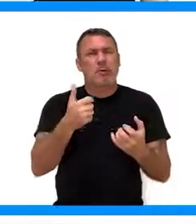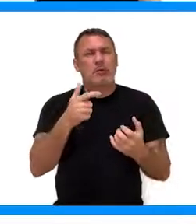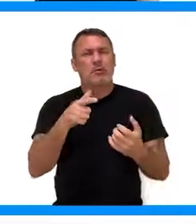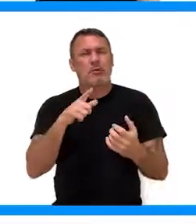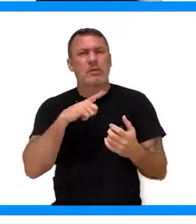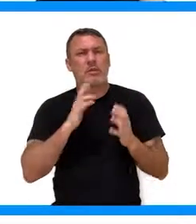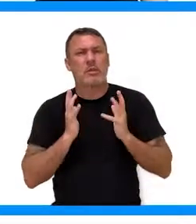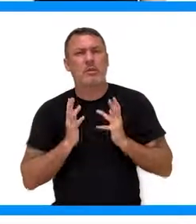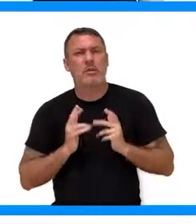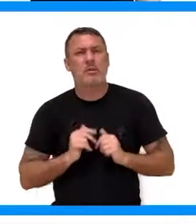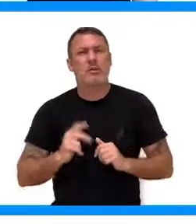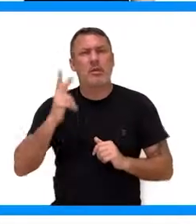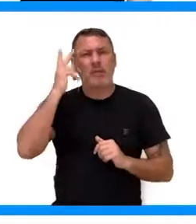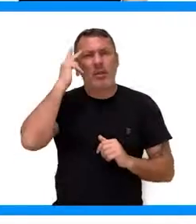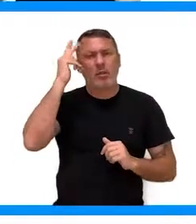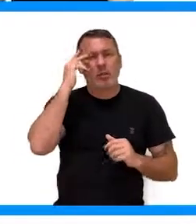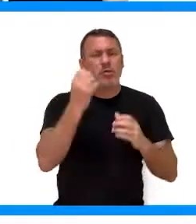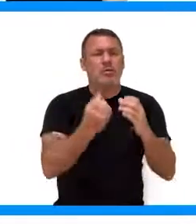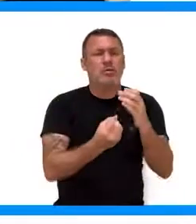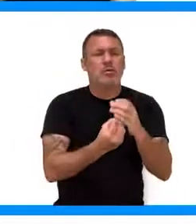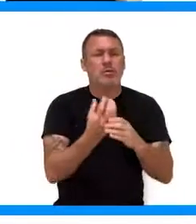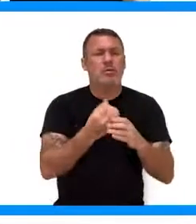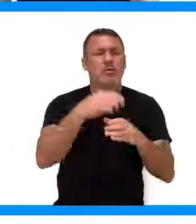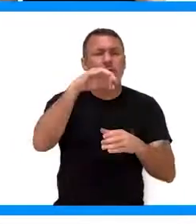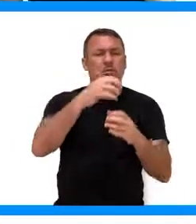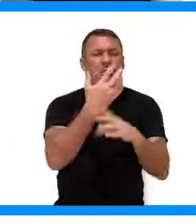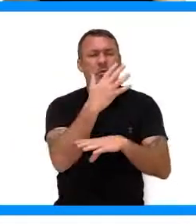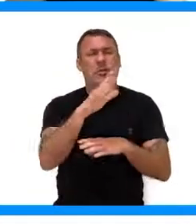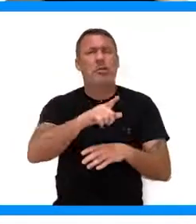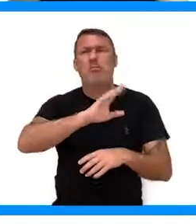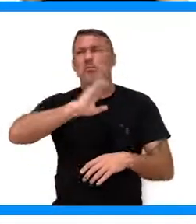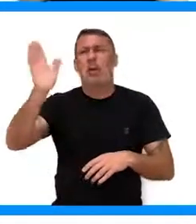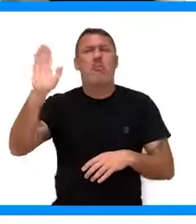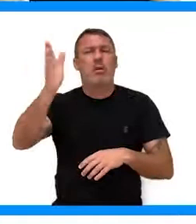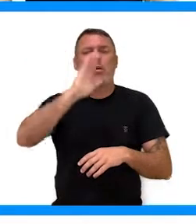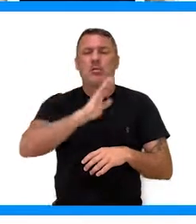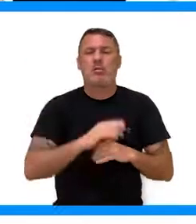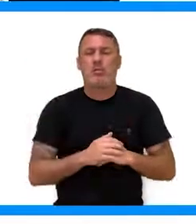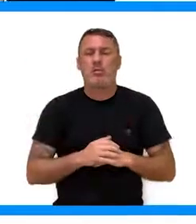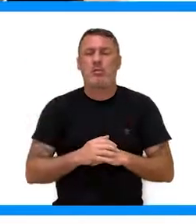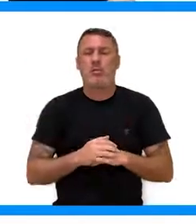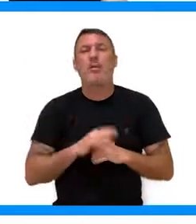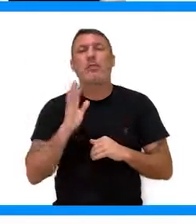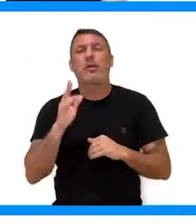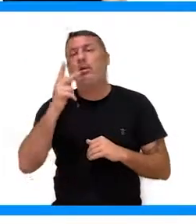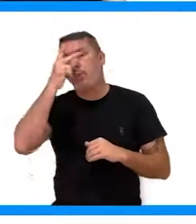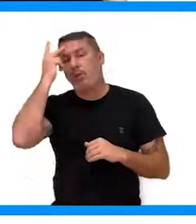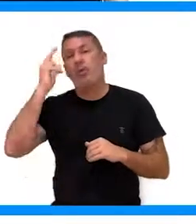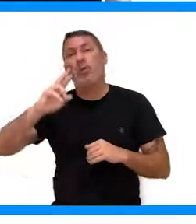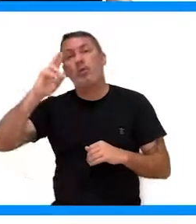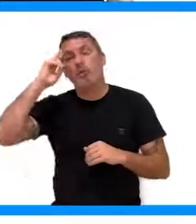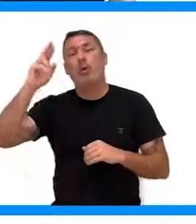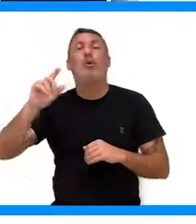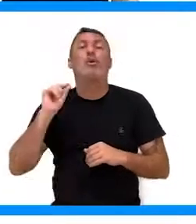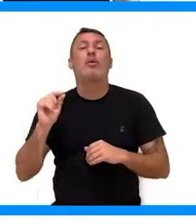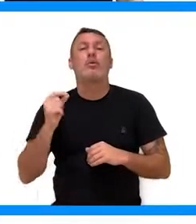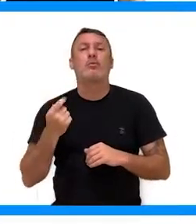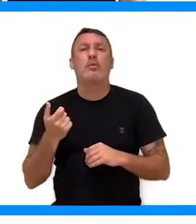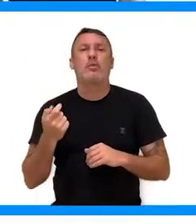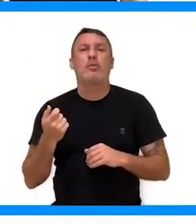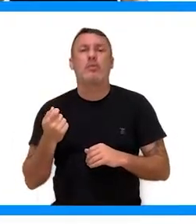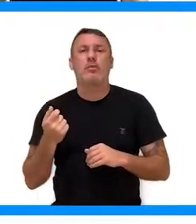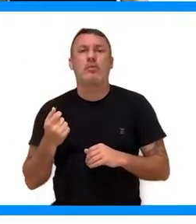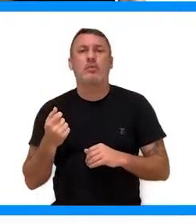solos férteis, um potencial natural muito maior do que o de outras. Está na mão de